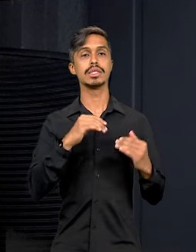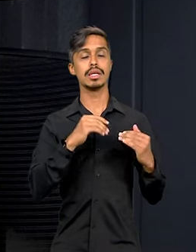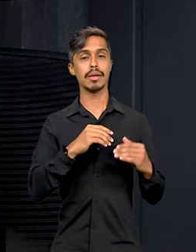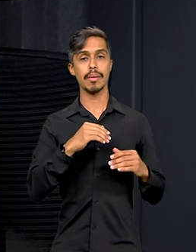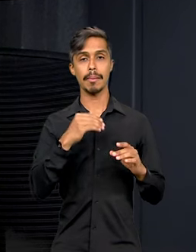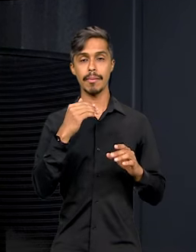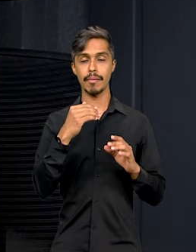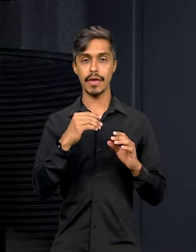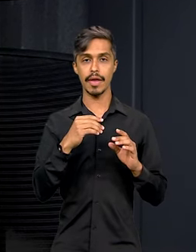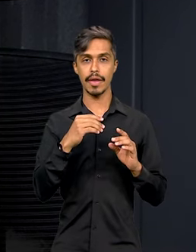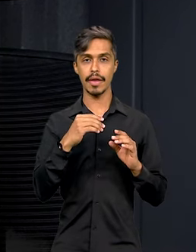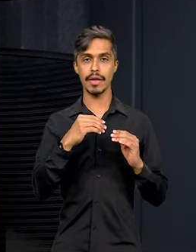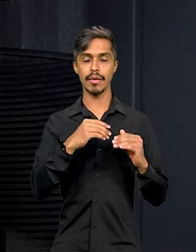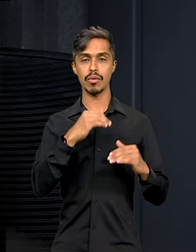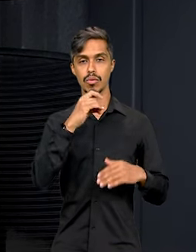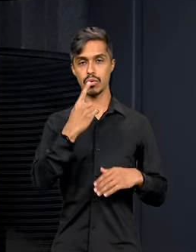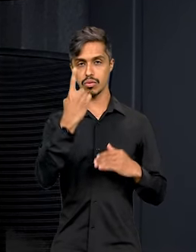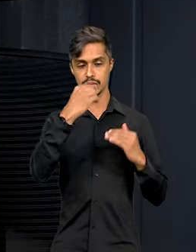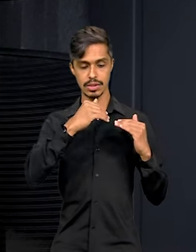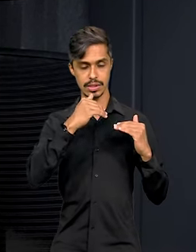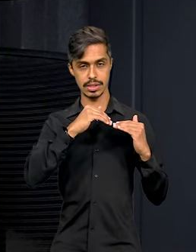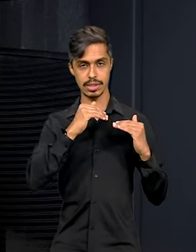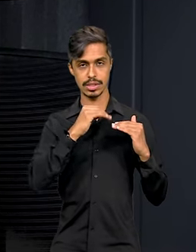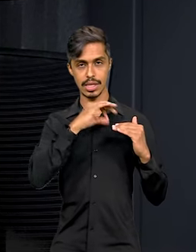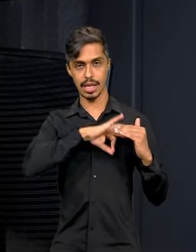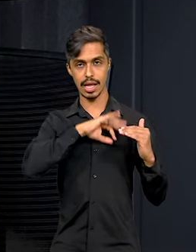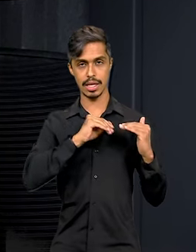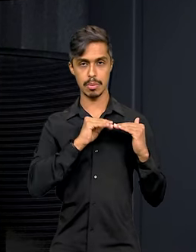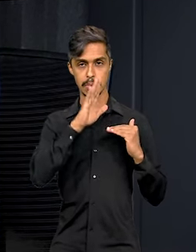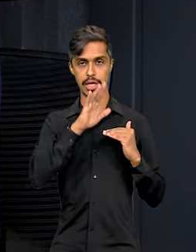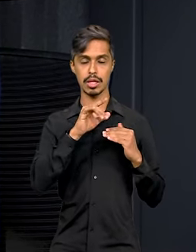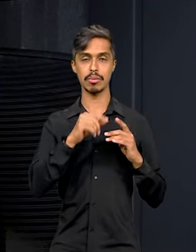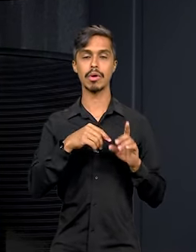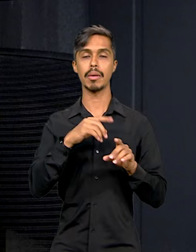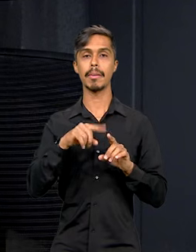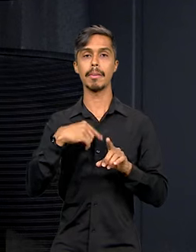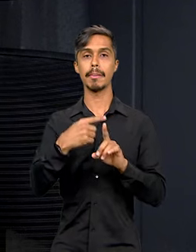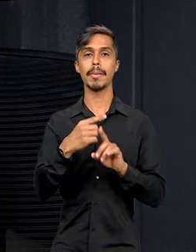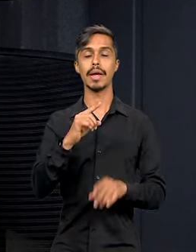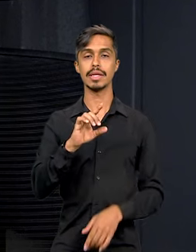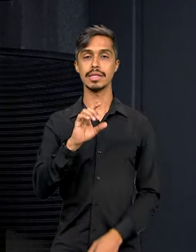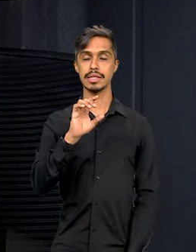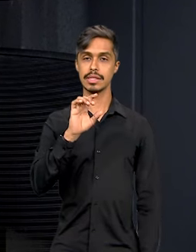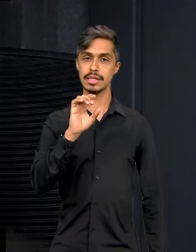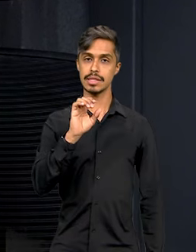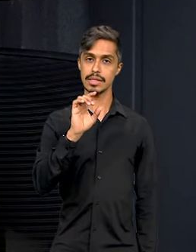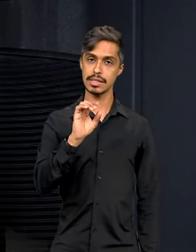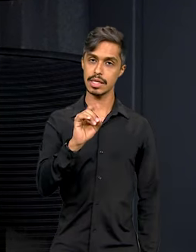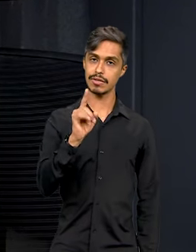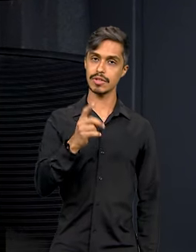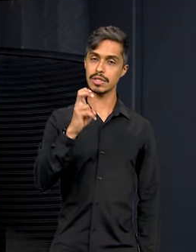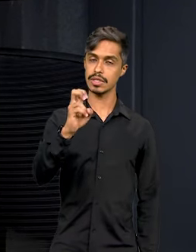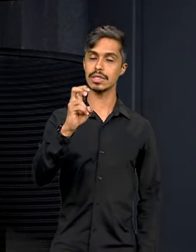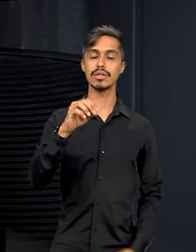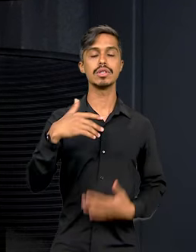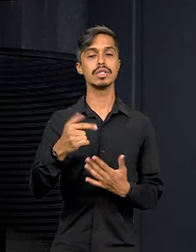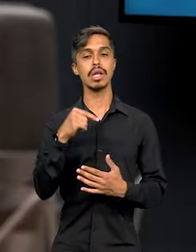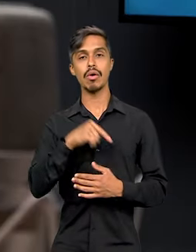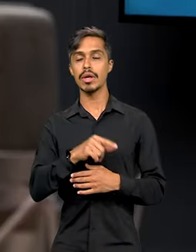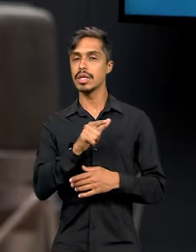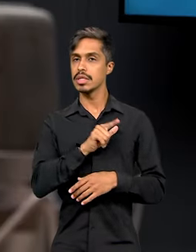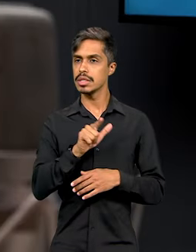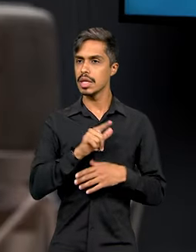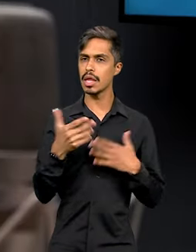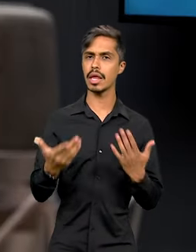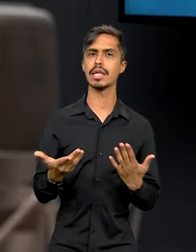mínimo per capita né Eh na sua base de dados um indicador de risco de insegurança alimentar municipalizado ele